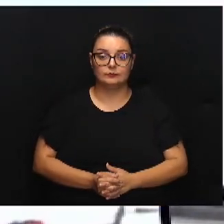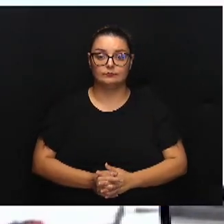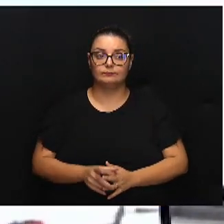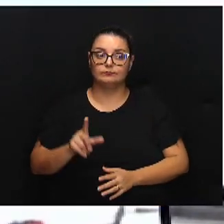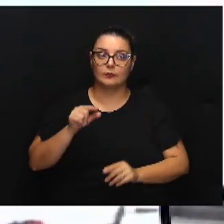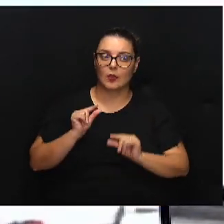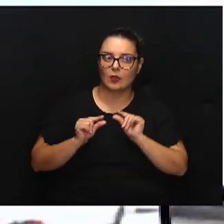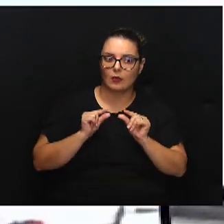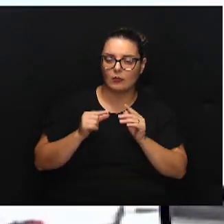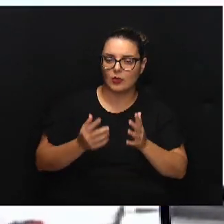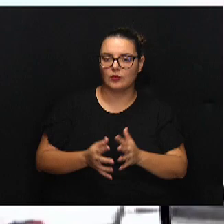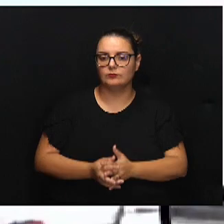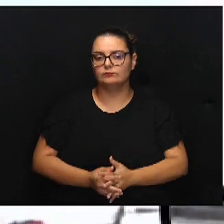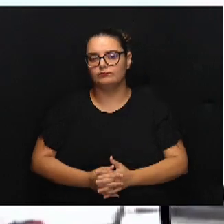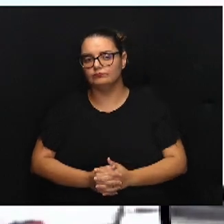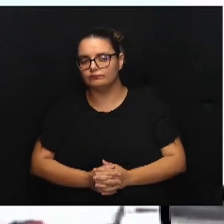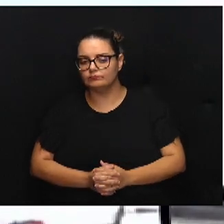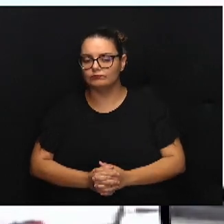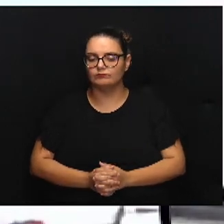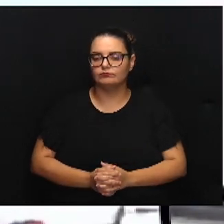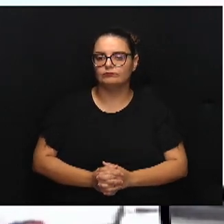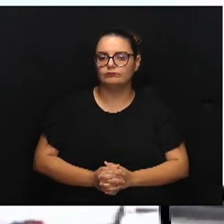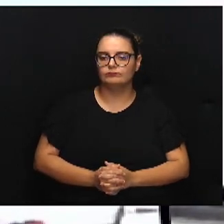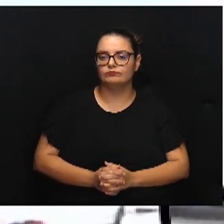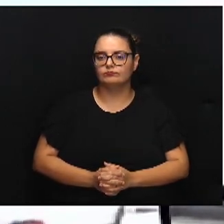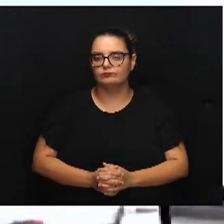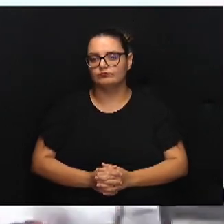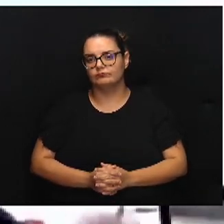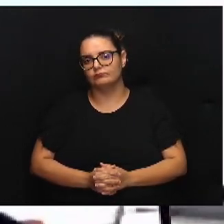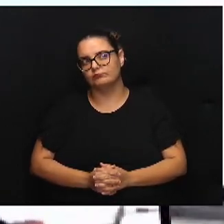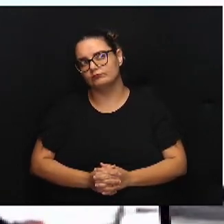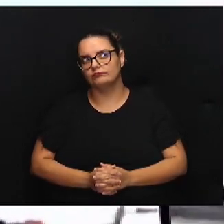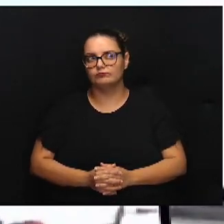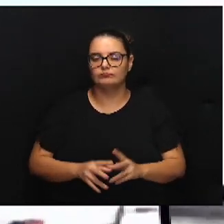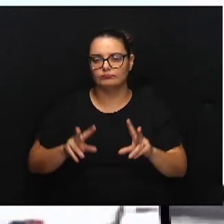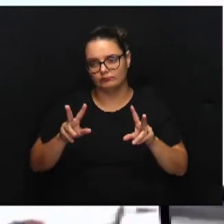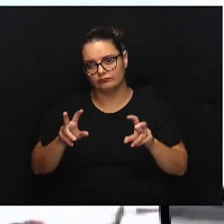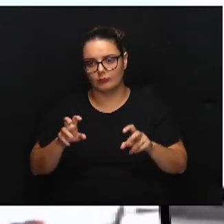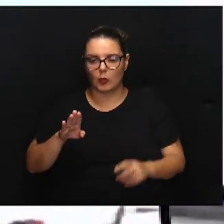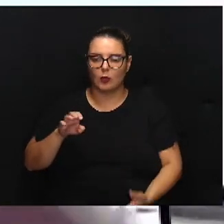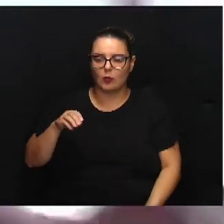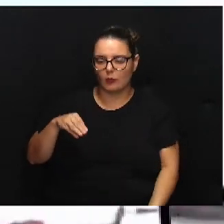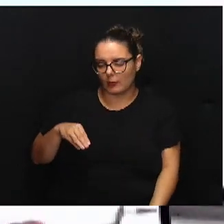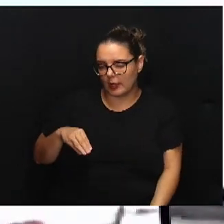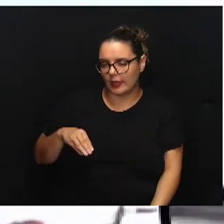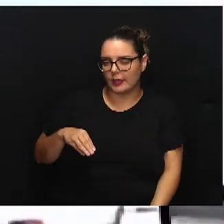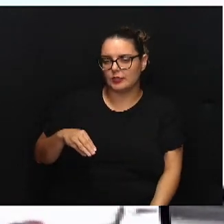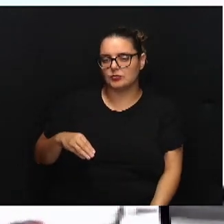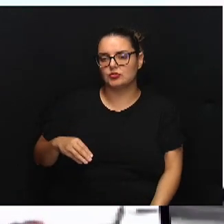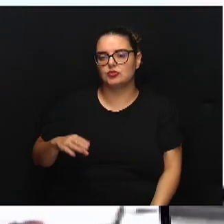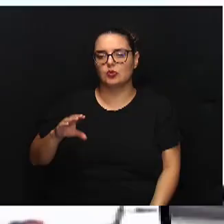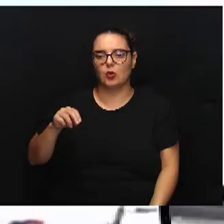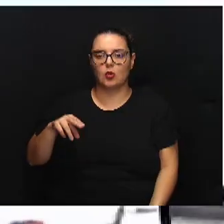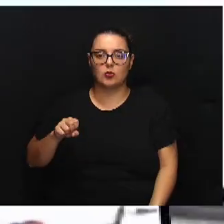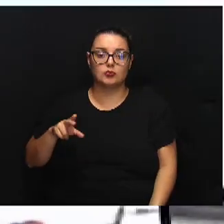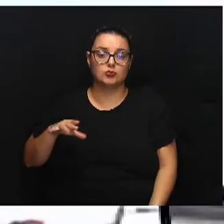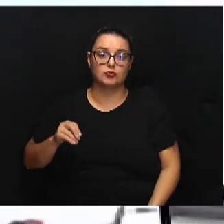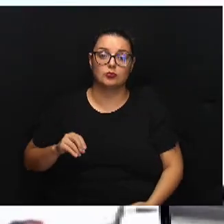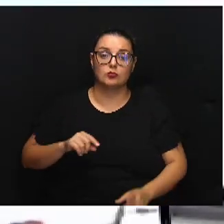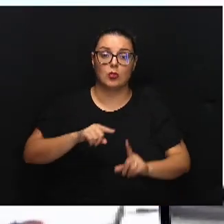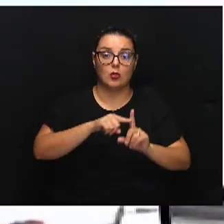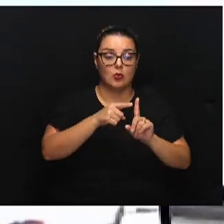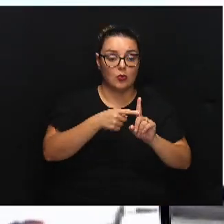pouco, está se tornando bem, vamos dizer, bem de consumo, um parto bem organizado, com uma